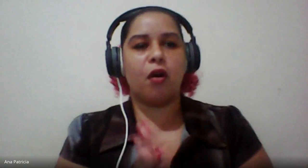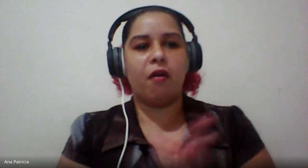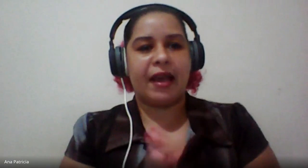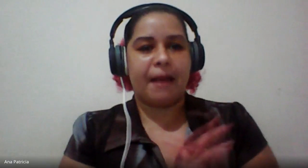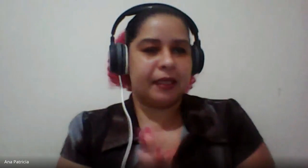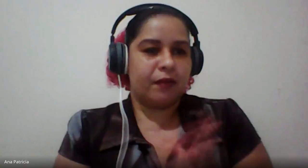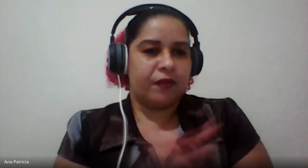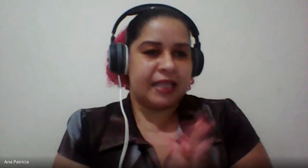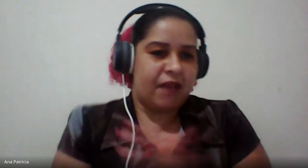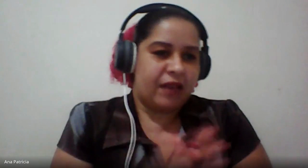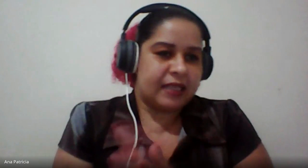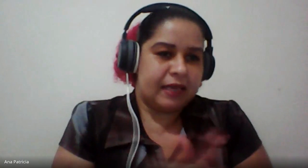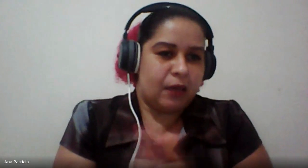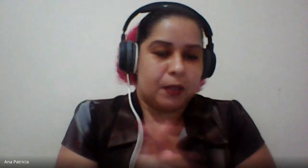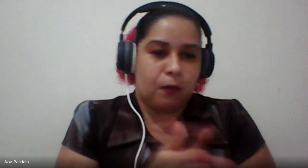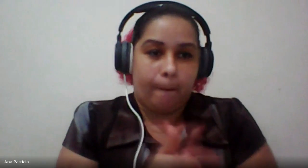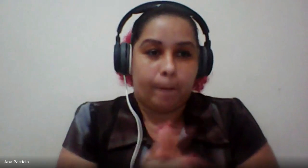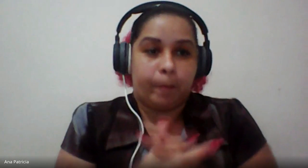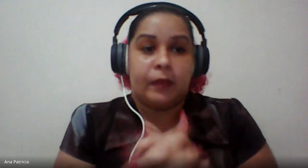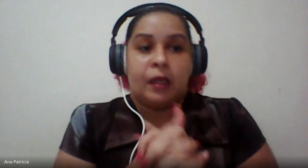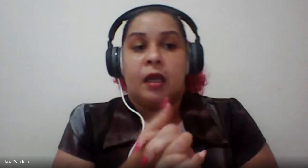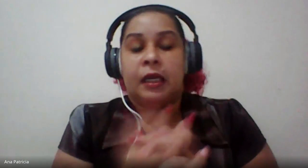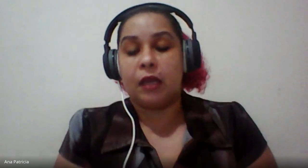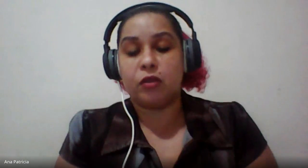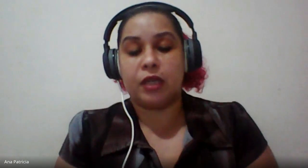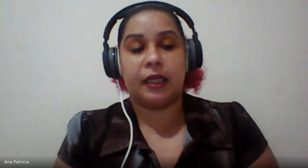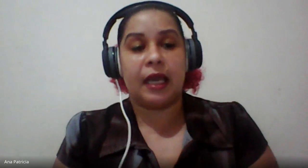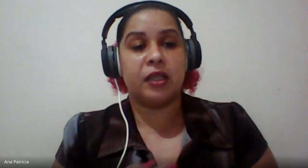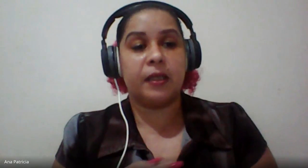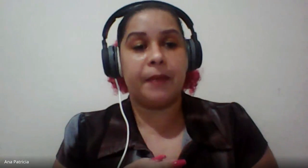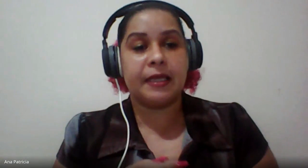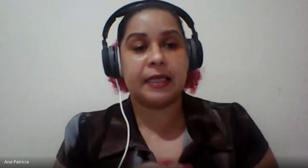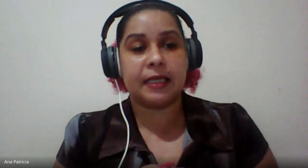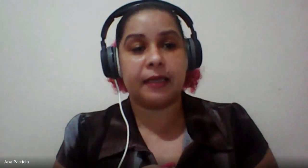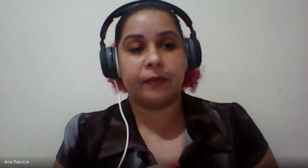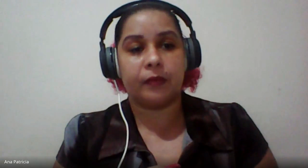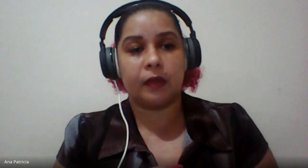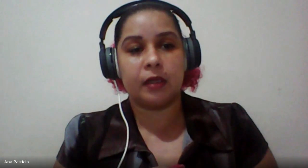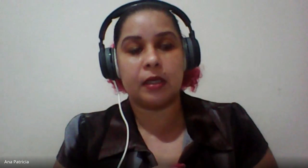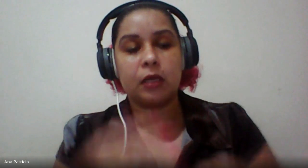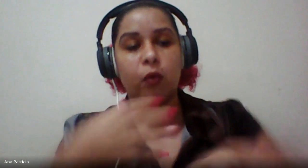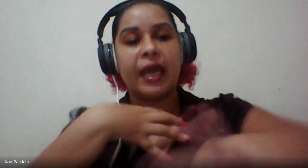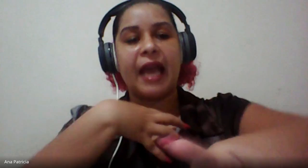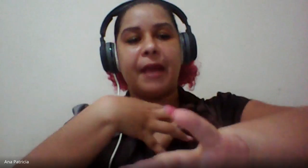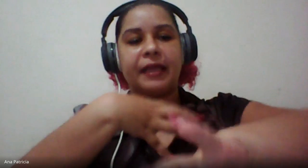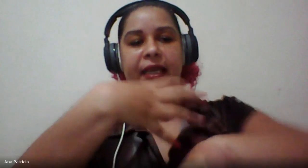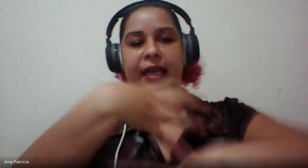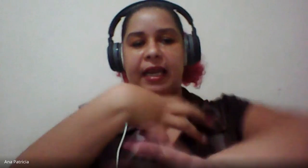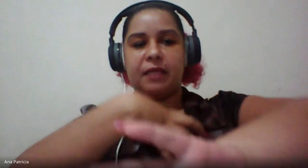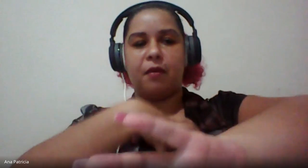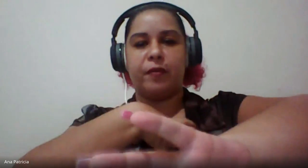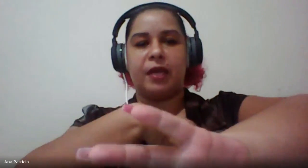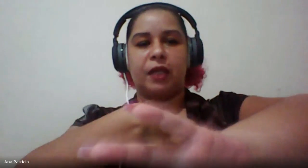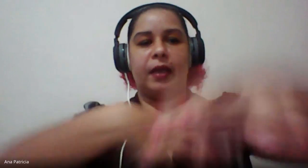Enquanto o Socorro vai abrindo, eu vou fazendo a reflexão aqui com o pessoal. Então, gente, a gente pensa assim, o que é empatia, né?